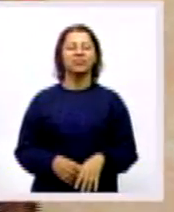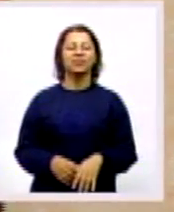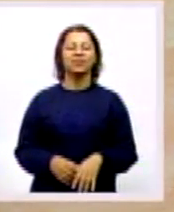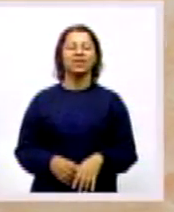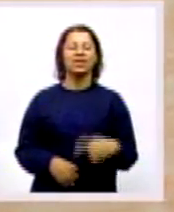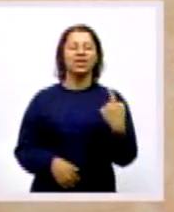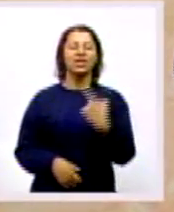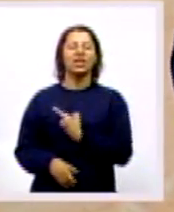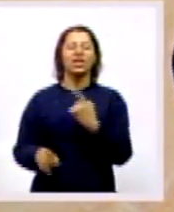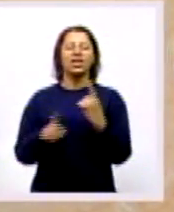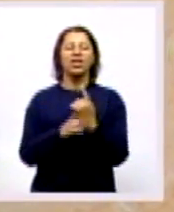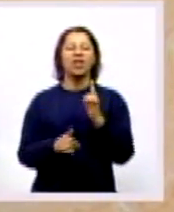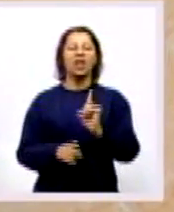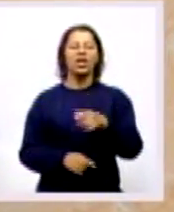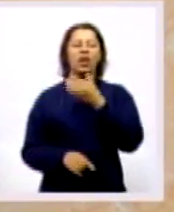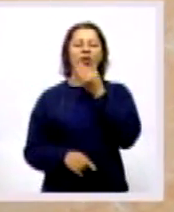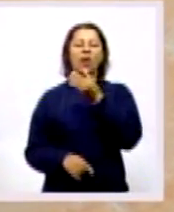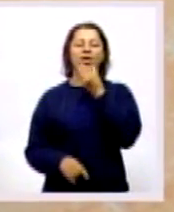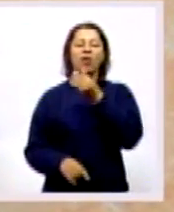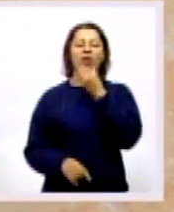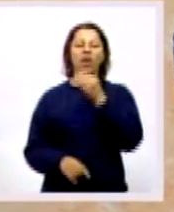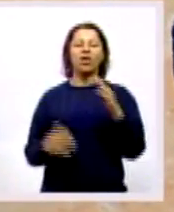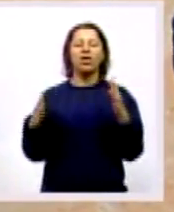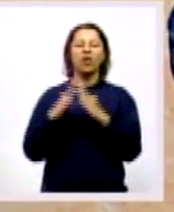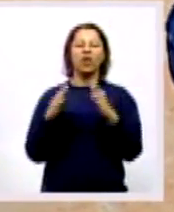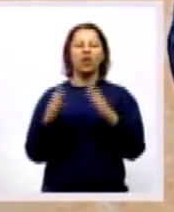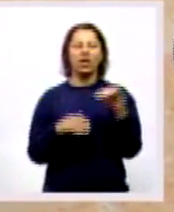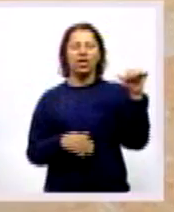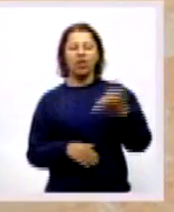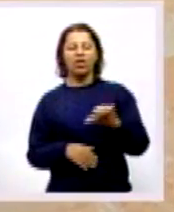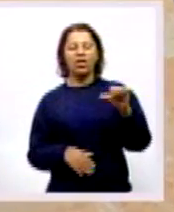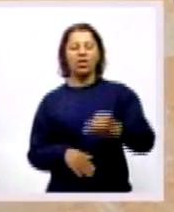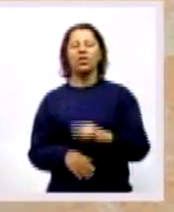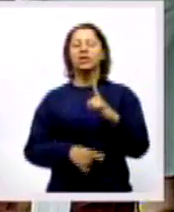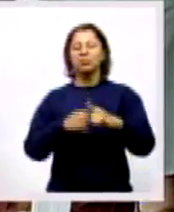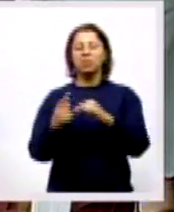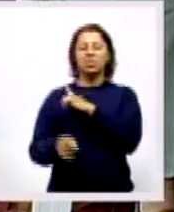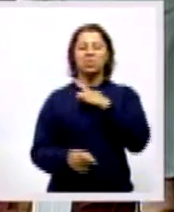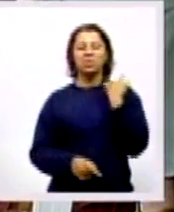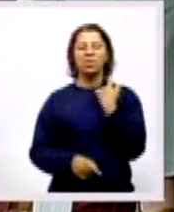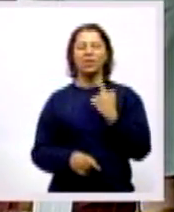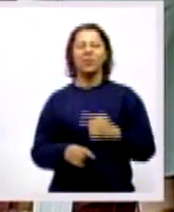Descobrimos. Era o homem que morava lá, que era muito ruim e morreu.